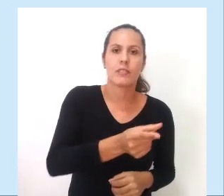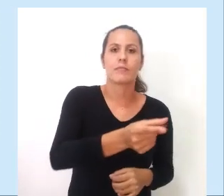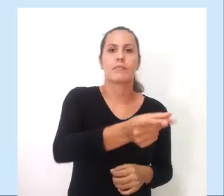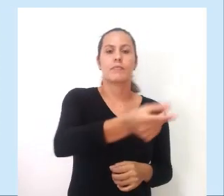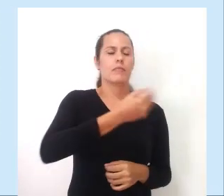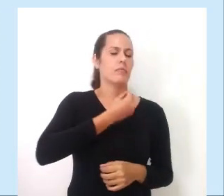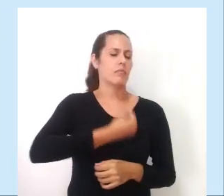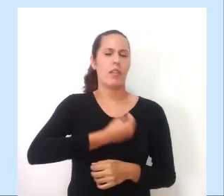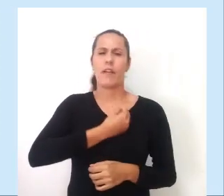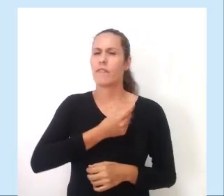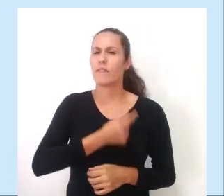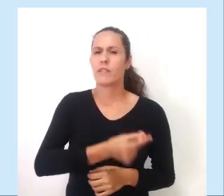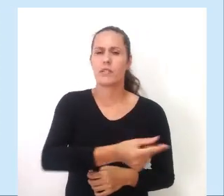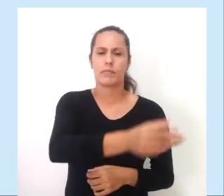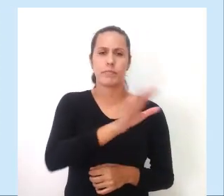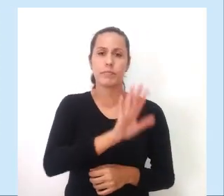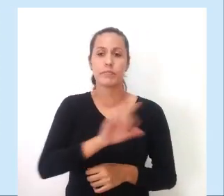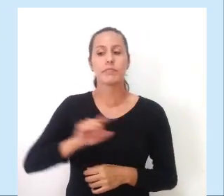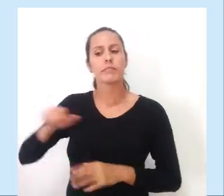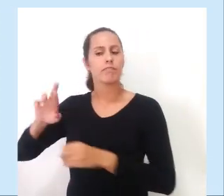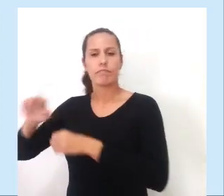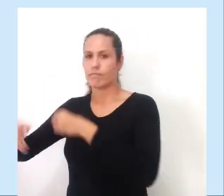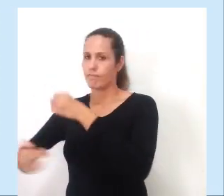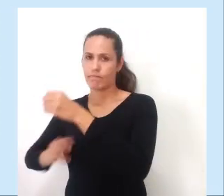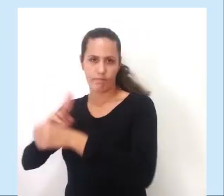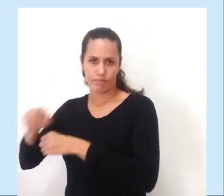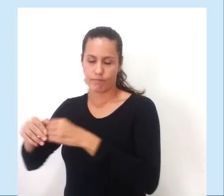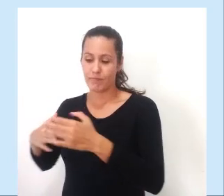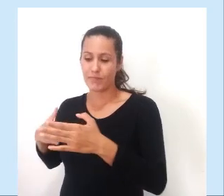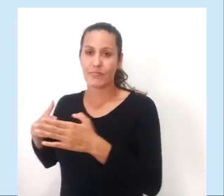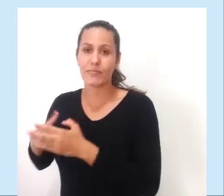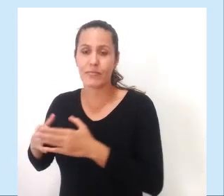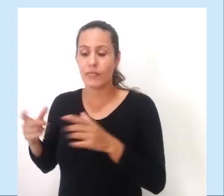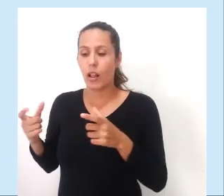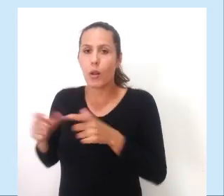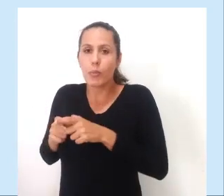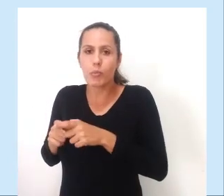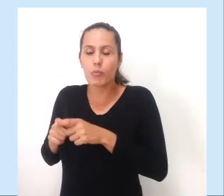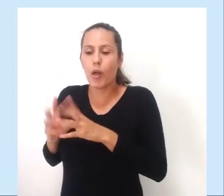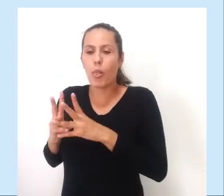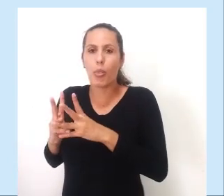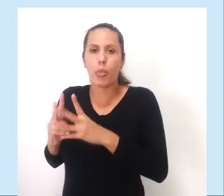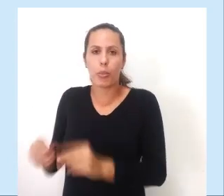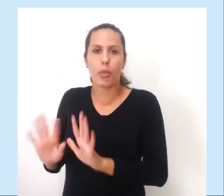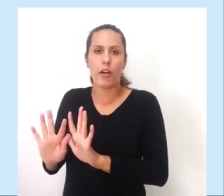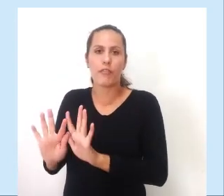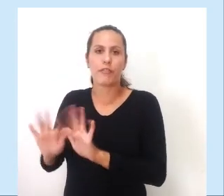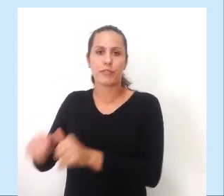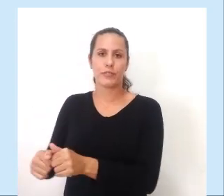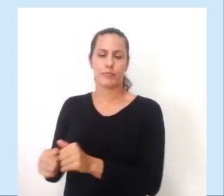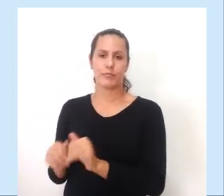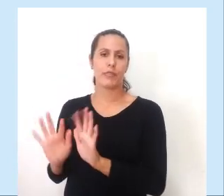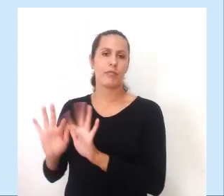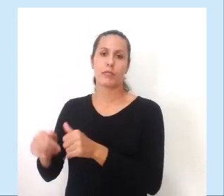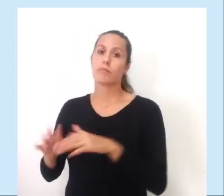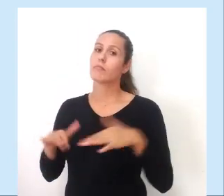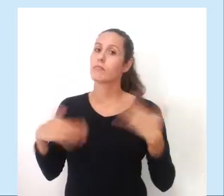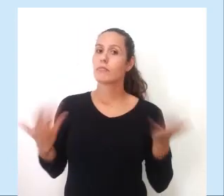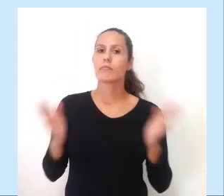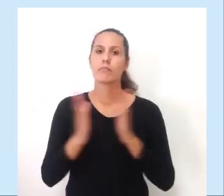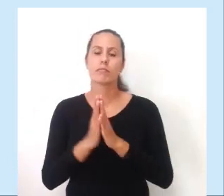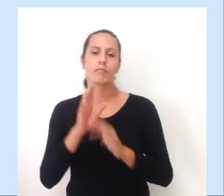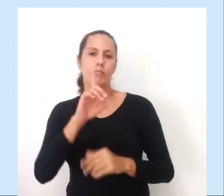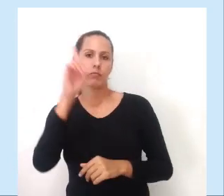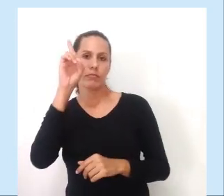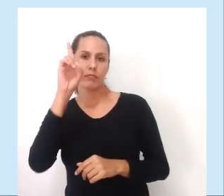para sempre, para toda a vida. E as não renováveis vai acabar, vai se esgotar,